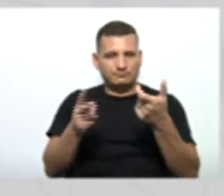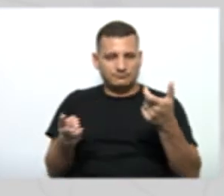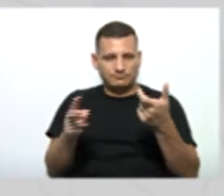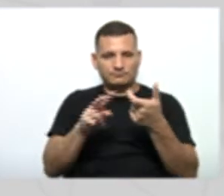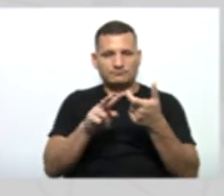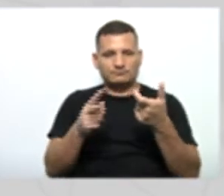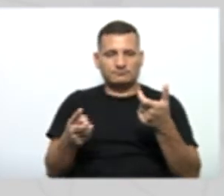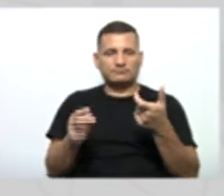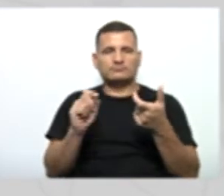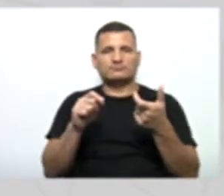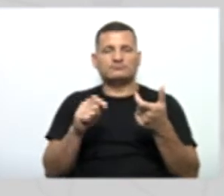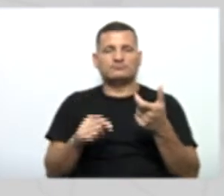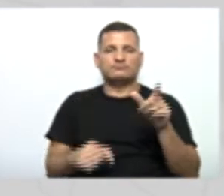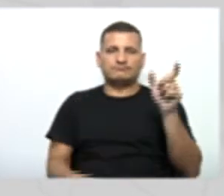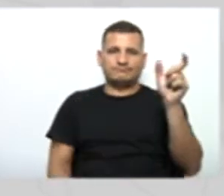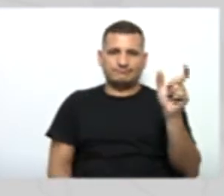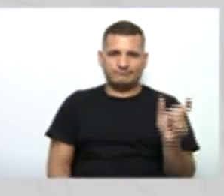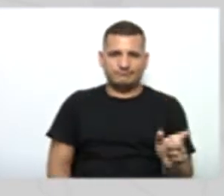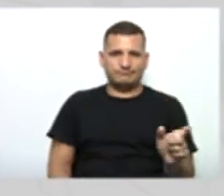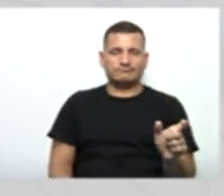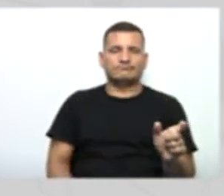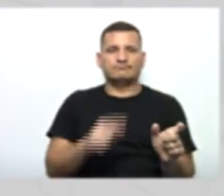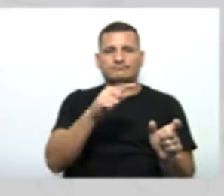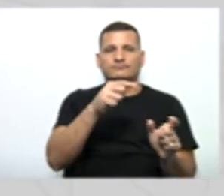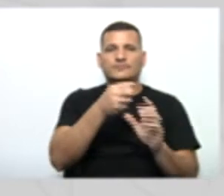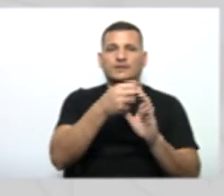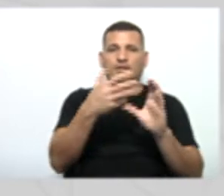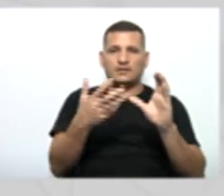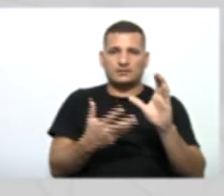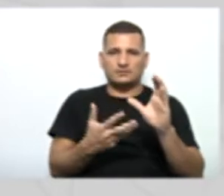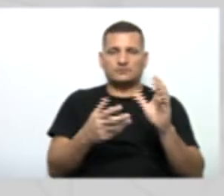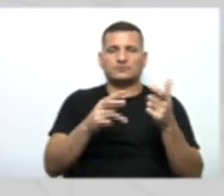ou ator que herda característica